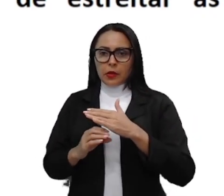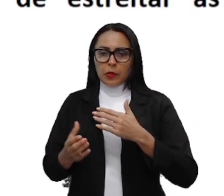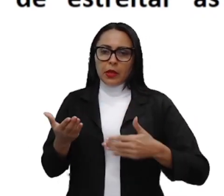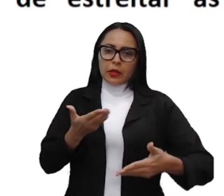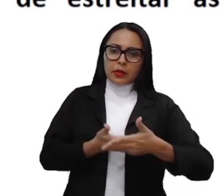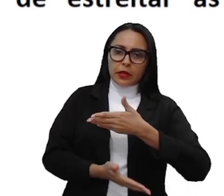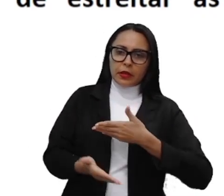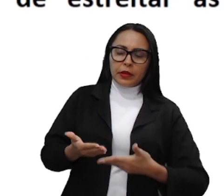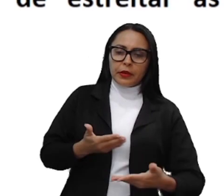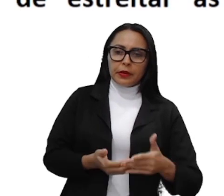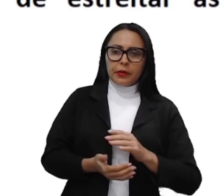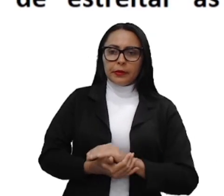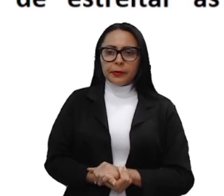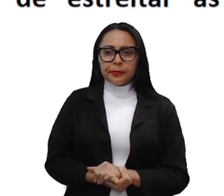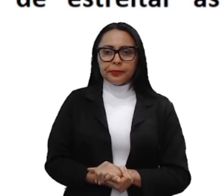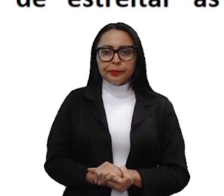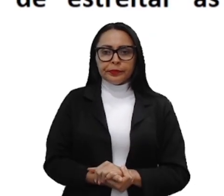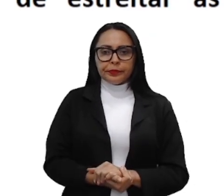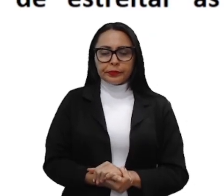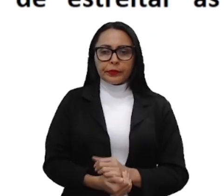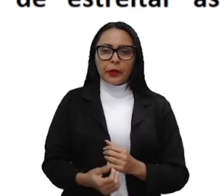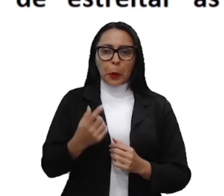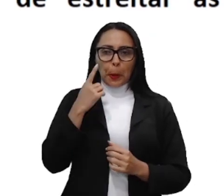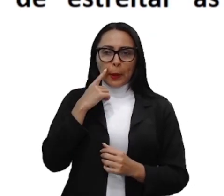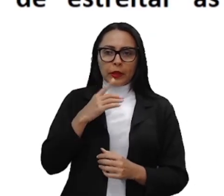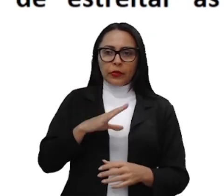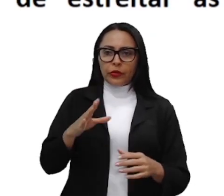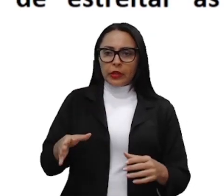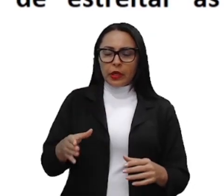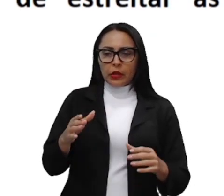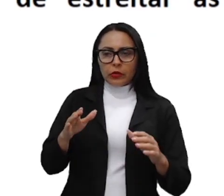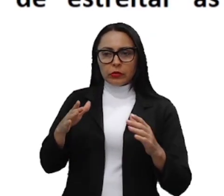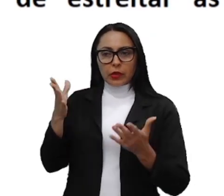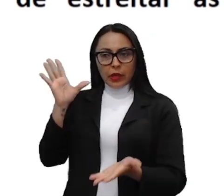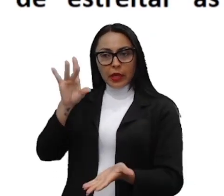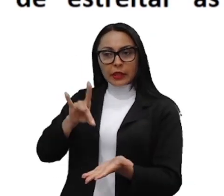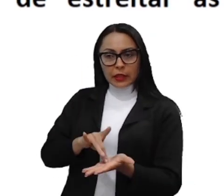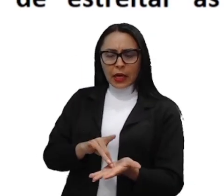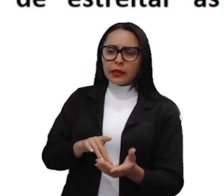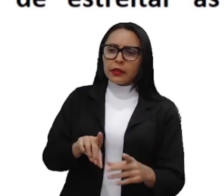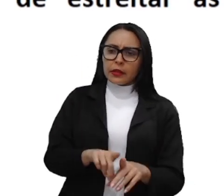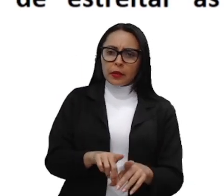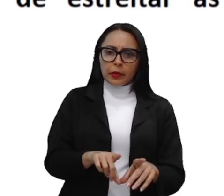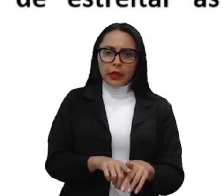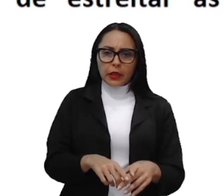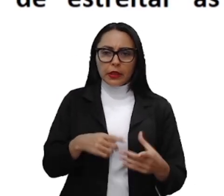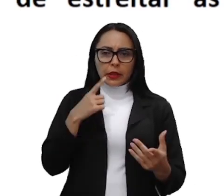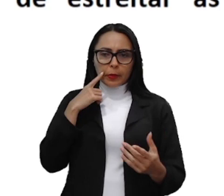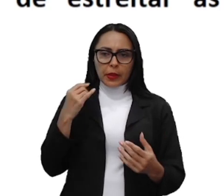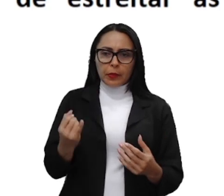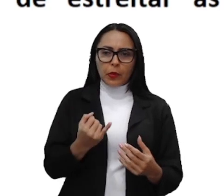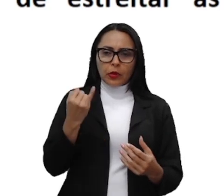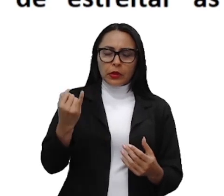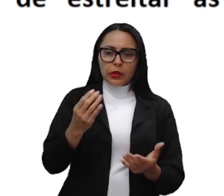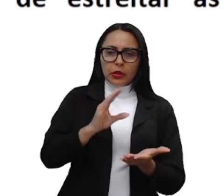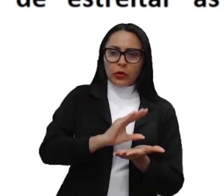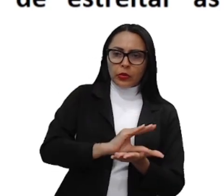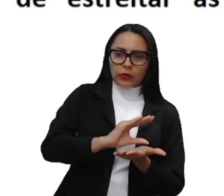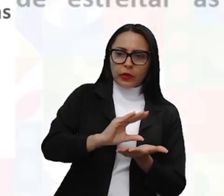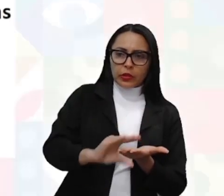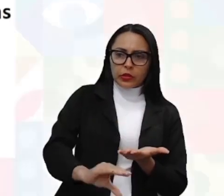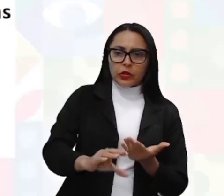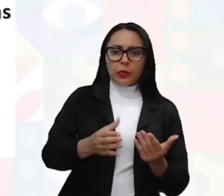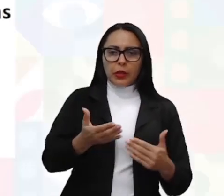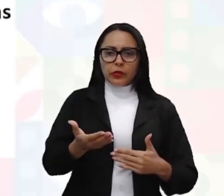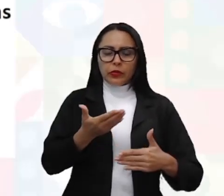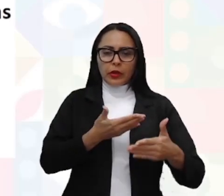logísticas. Essas não ficaram de fora dessa realidade. Daí a necessidade de investimentos no